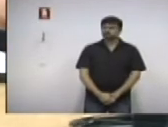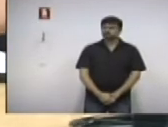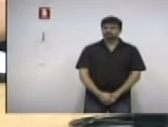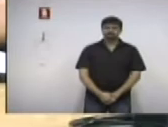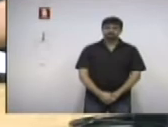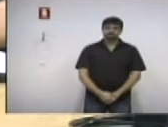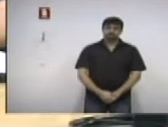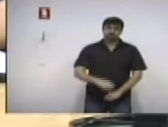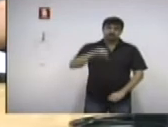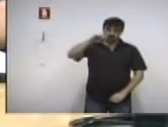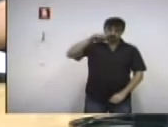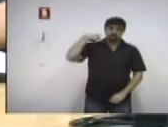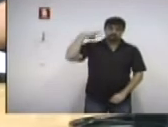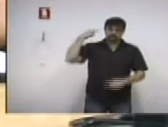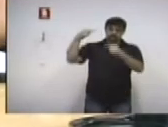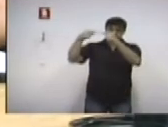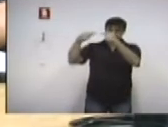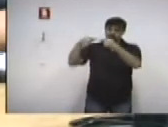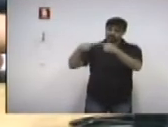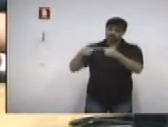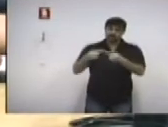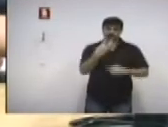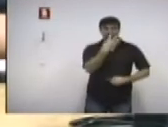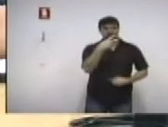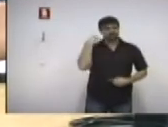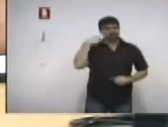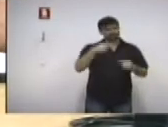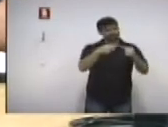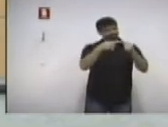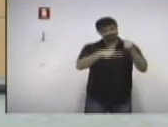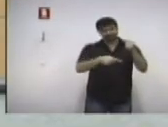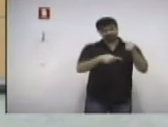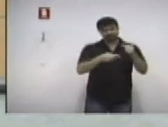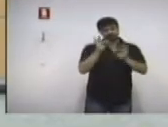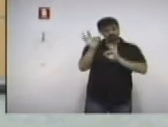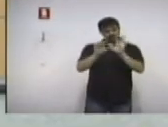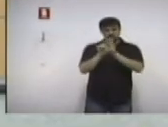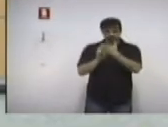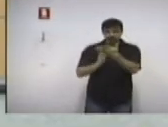e aprovado por 9 votos favoráveis com quatro votos contrários